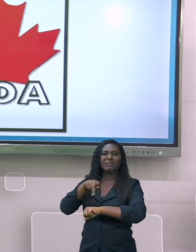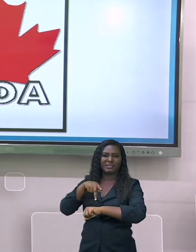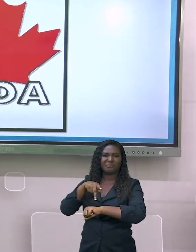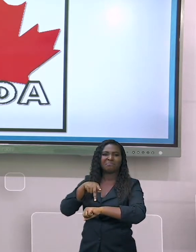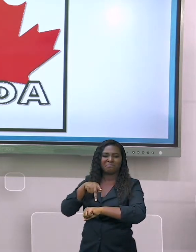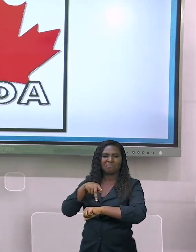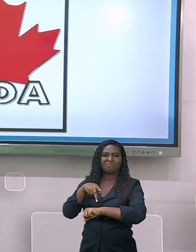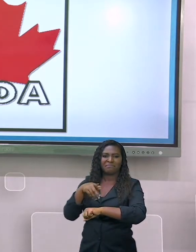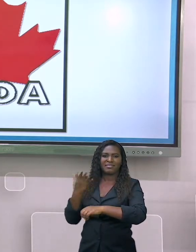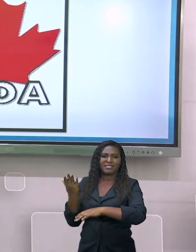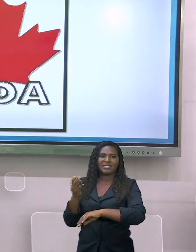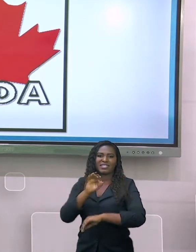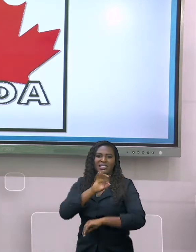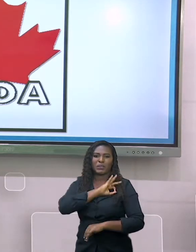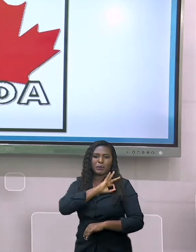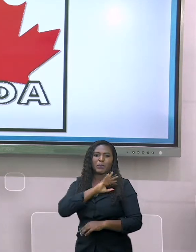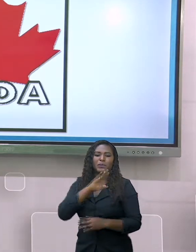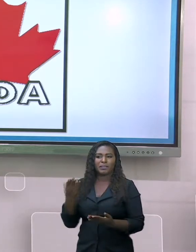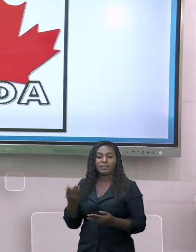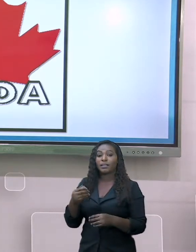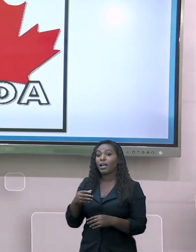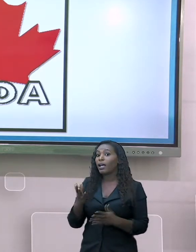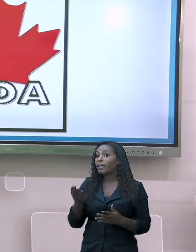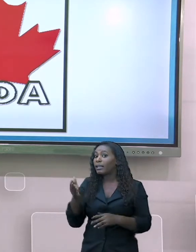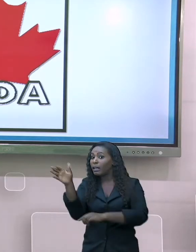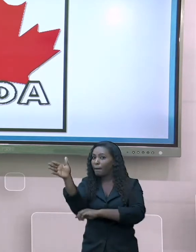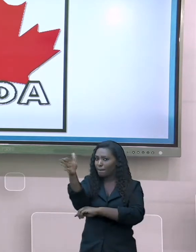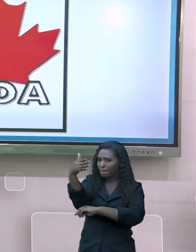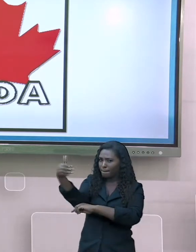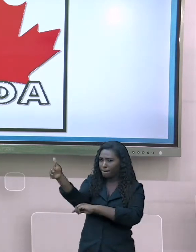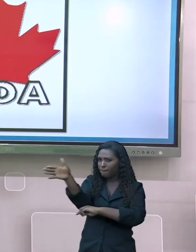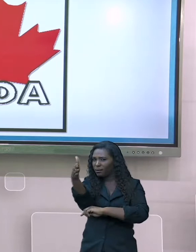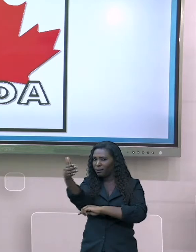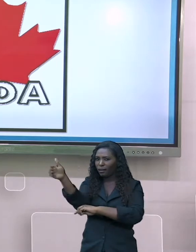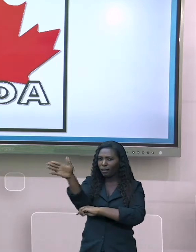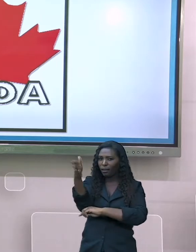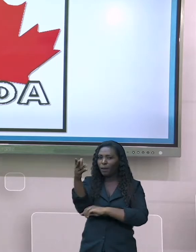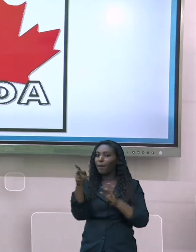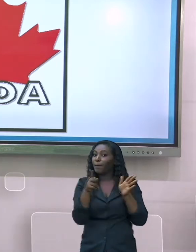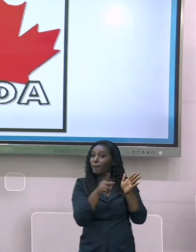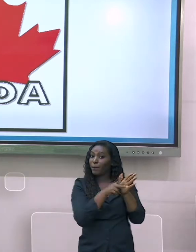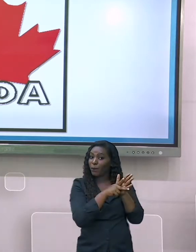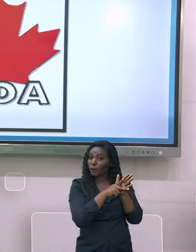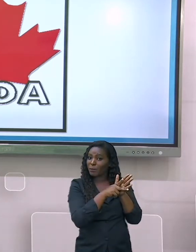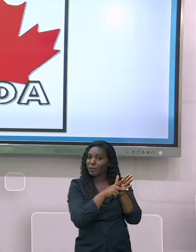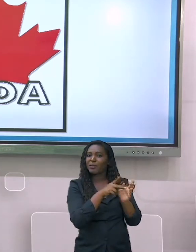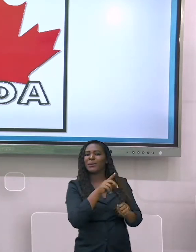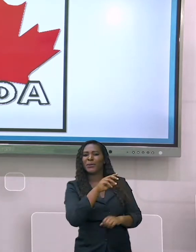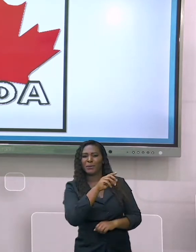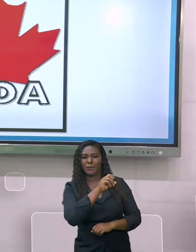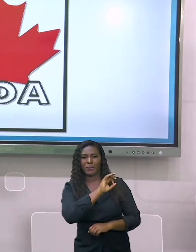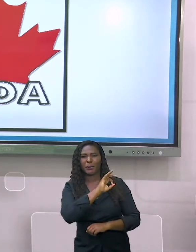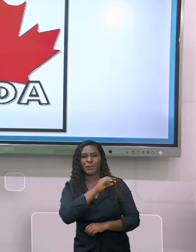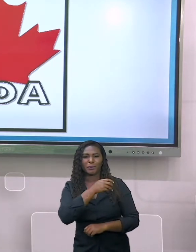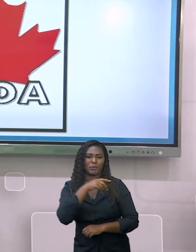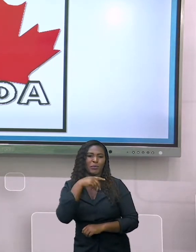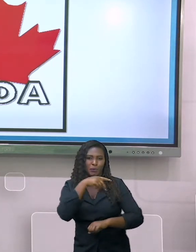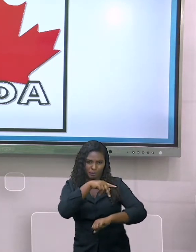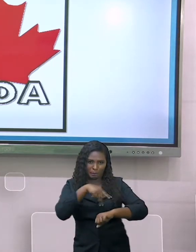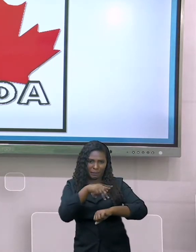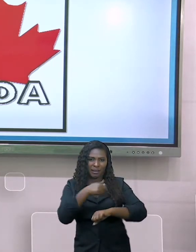está na bandeira do Canadá. E algo interessante, eu falo